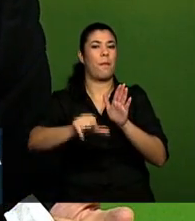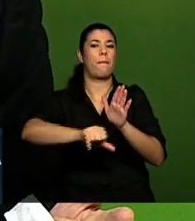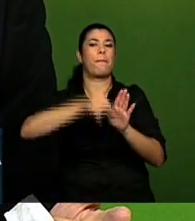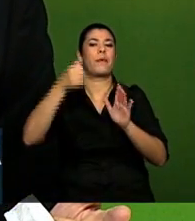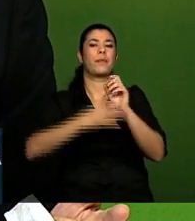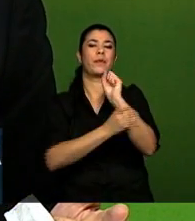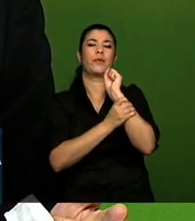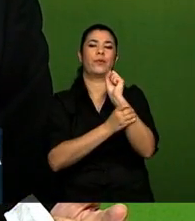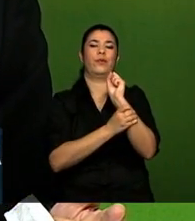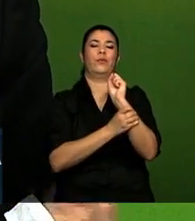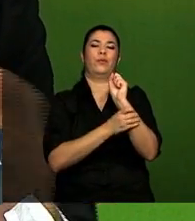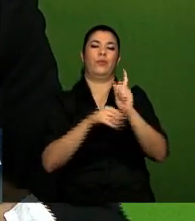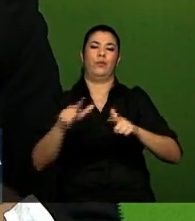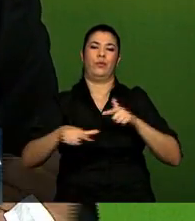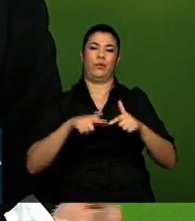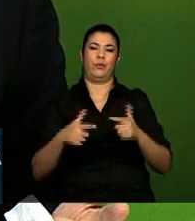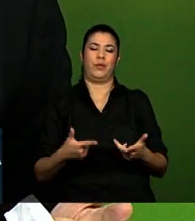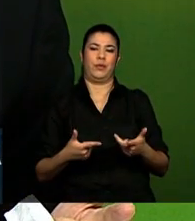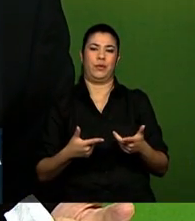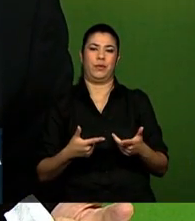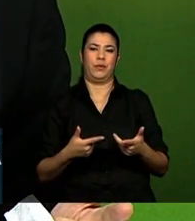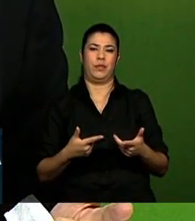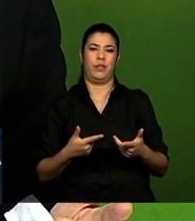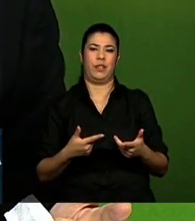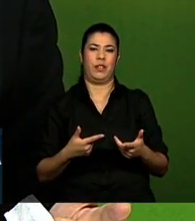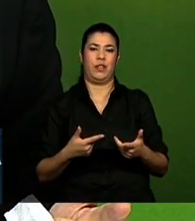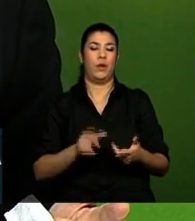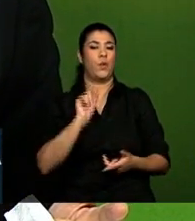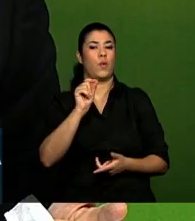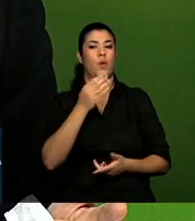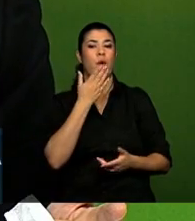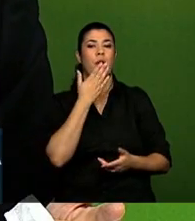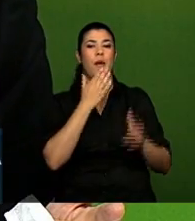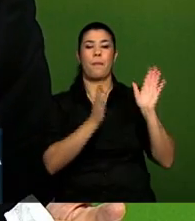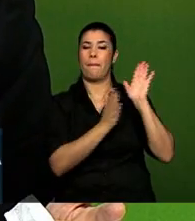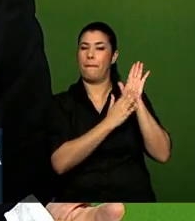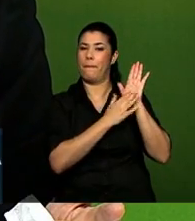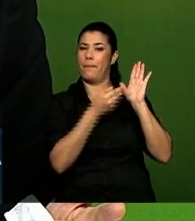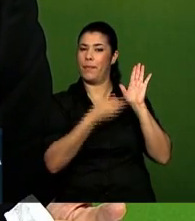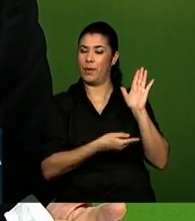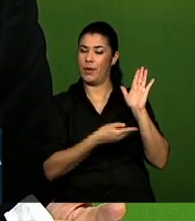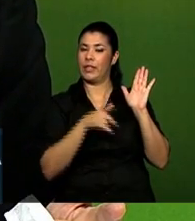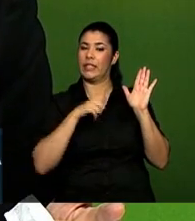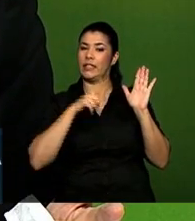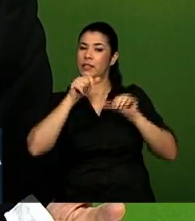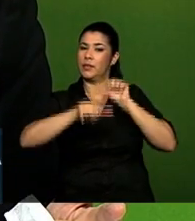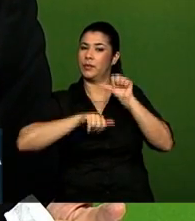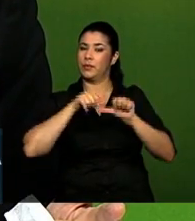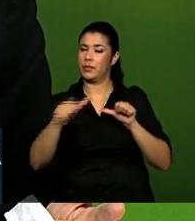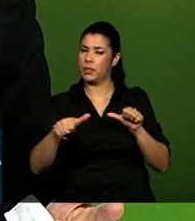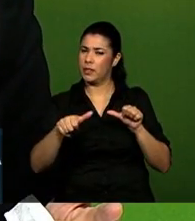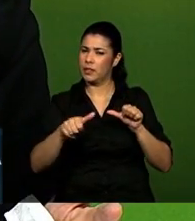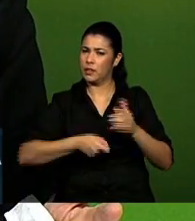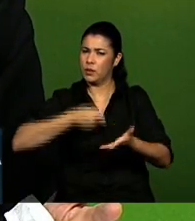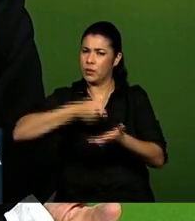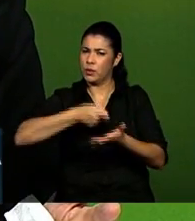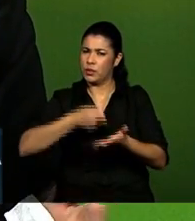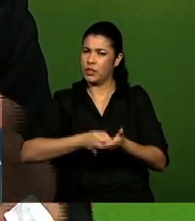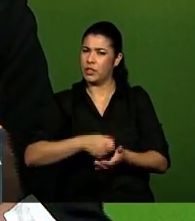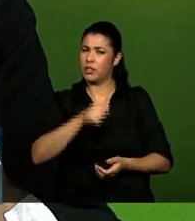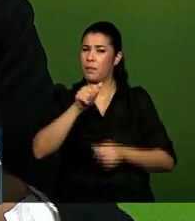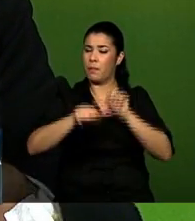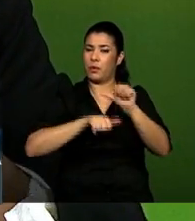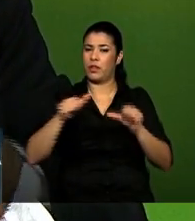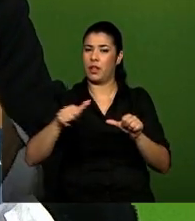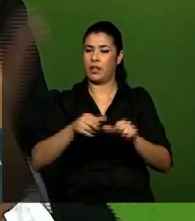seguro desemprego o que nós estamos propondo é que haja uma mudança de uma exigência para 18